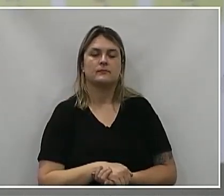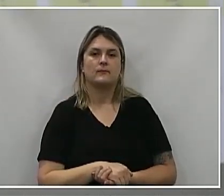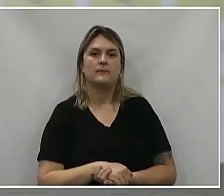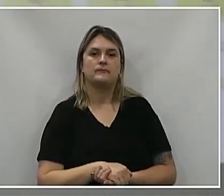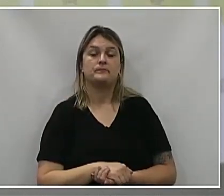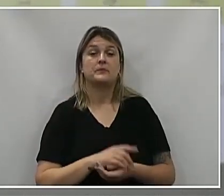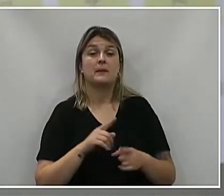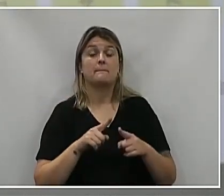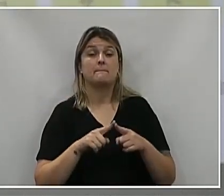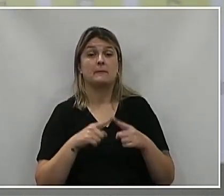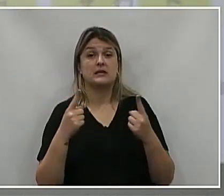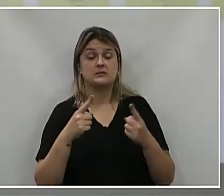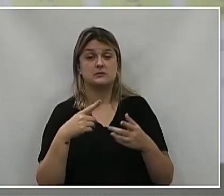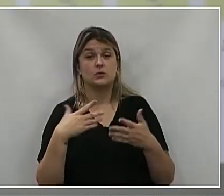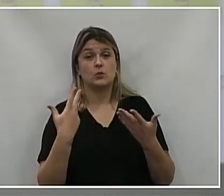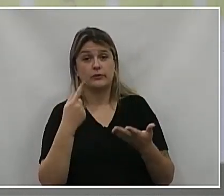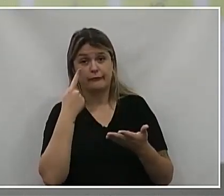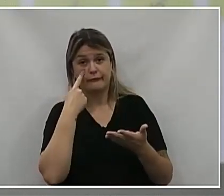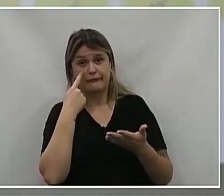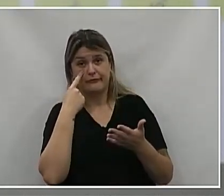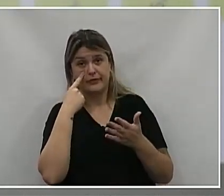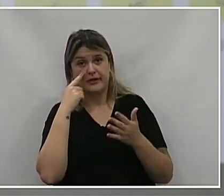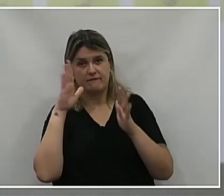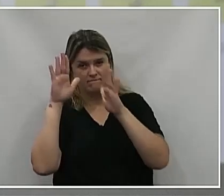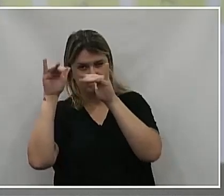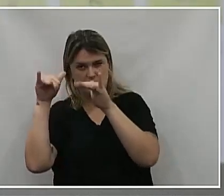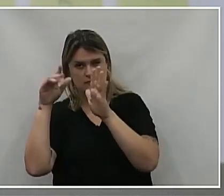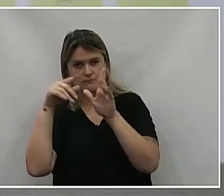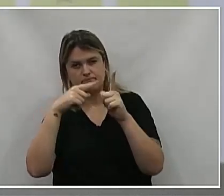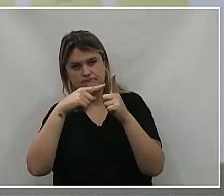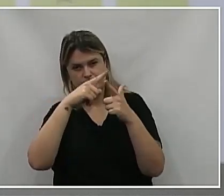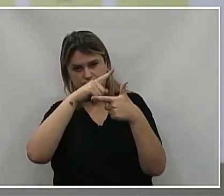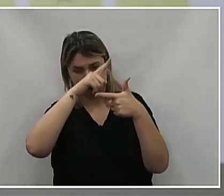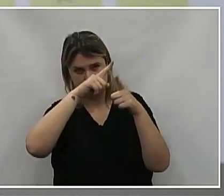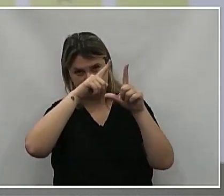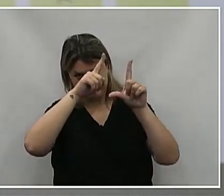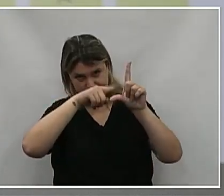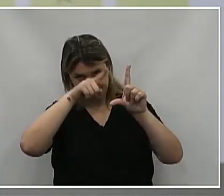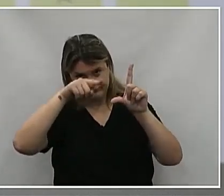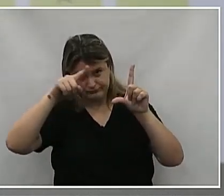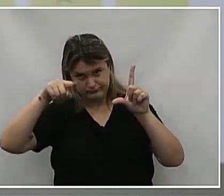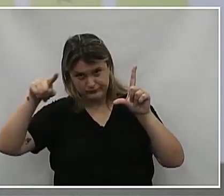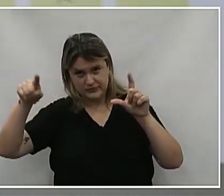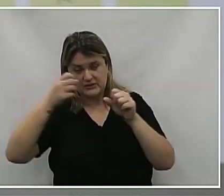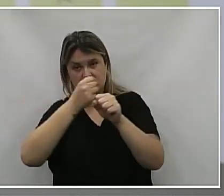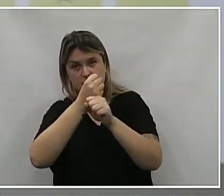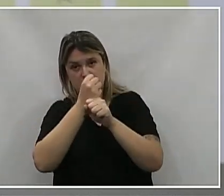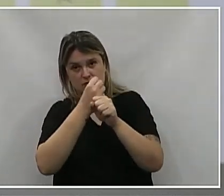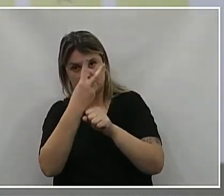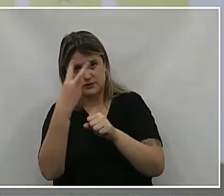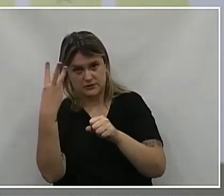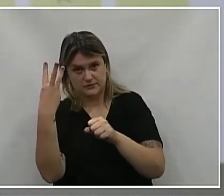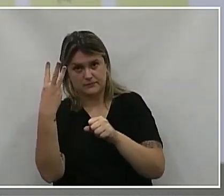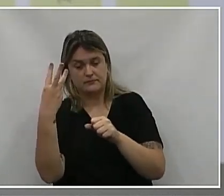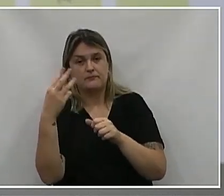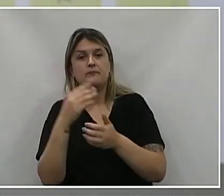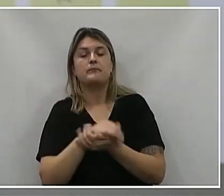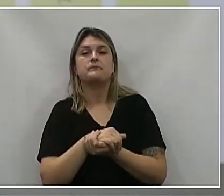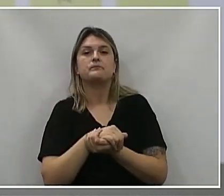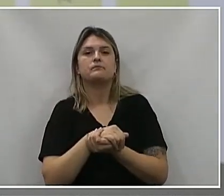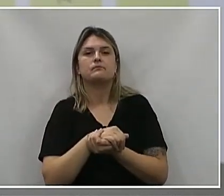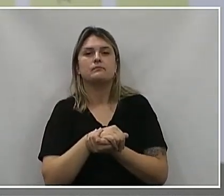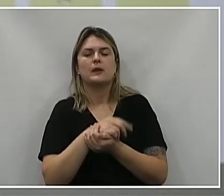iluminação. Porém, quando a gente vem aqui para o final, a gente vê que ao final dos 23 anos, nós